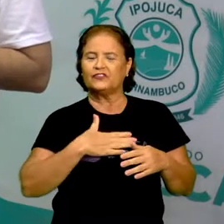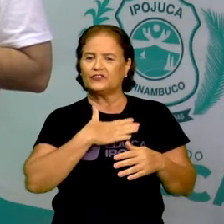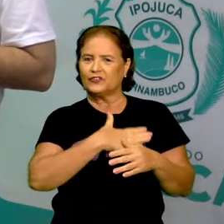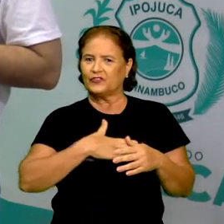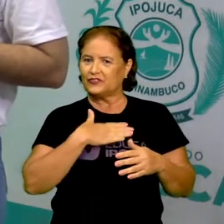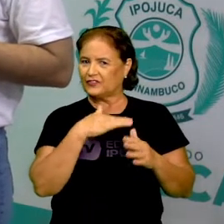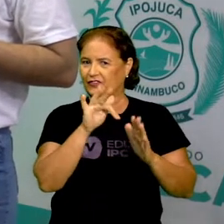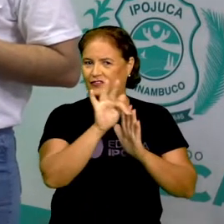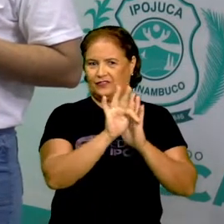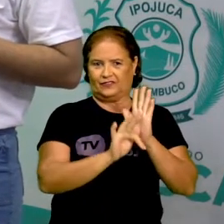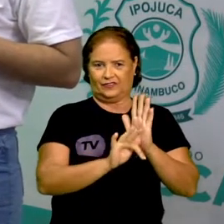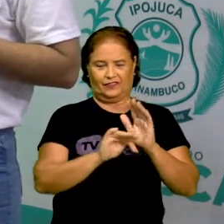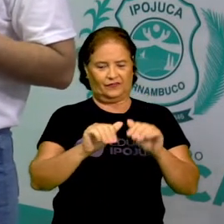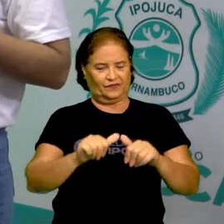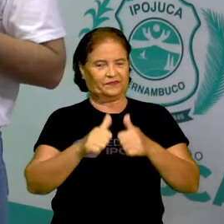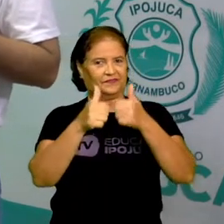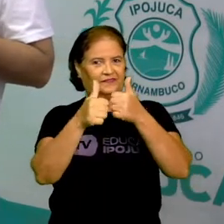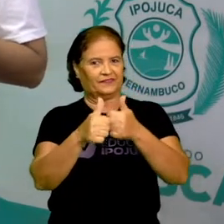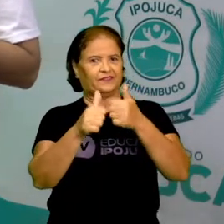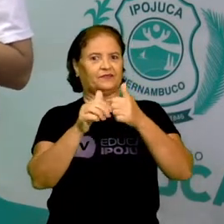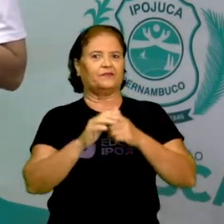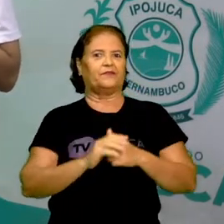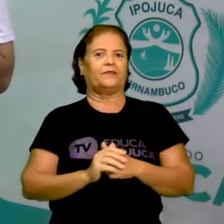legal. Bom,